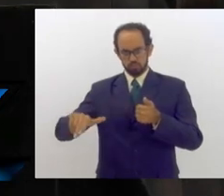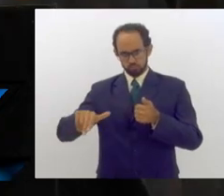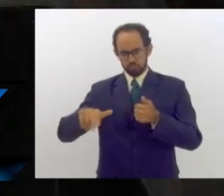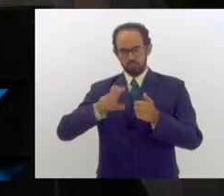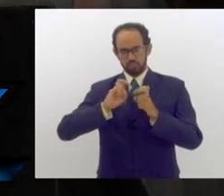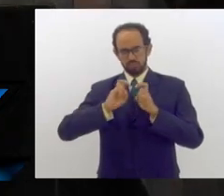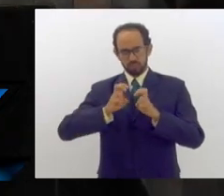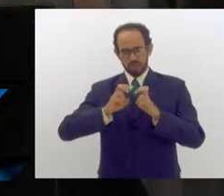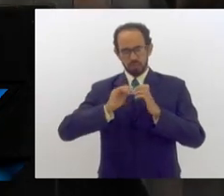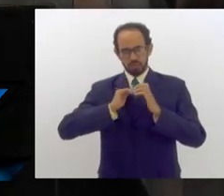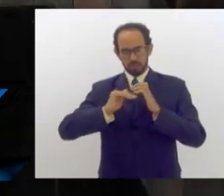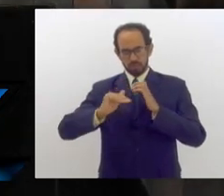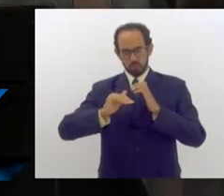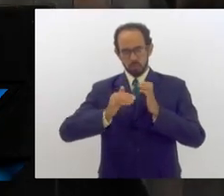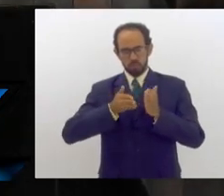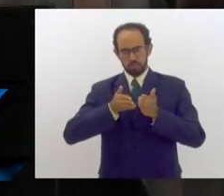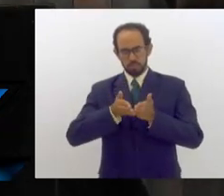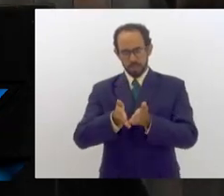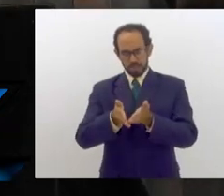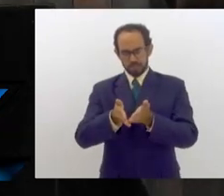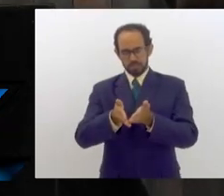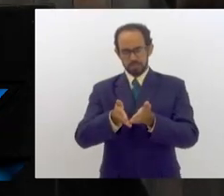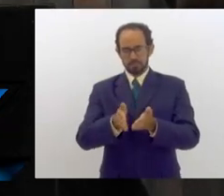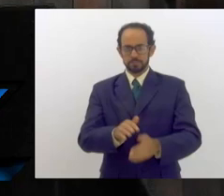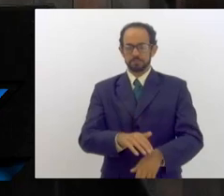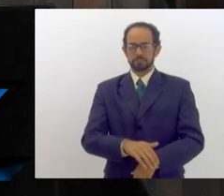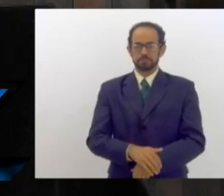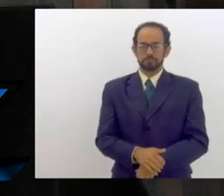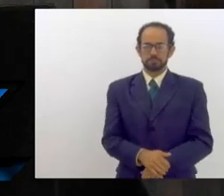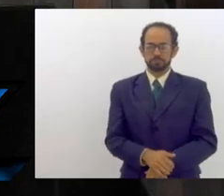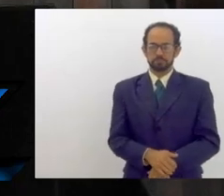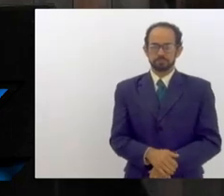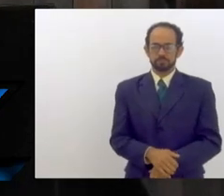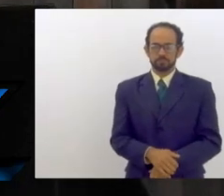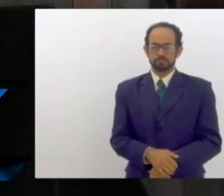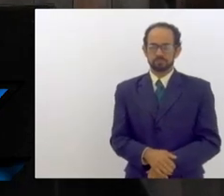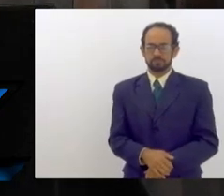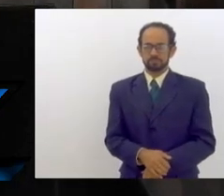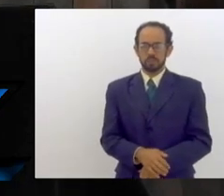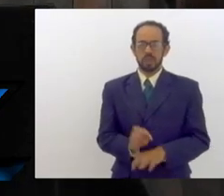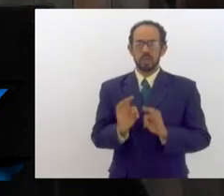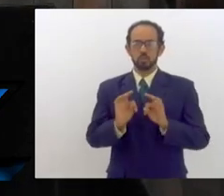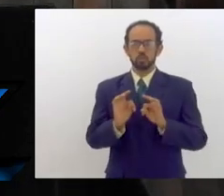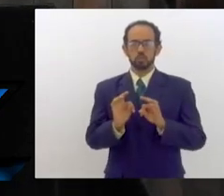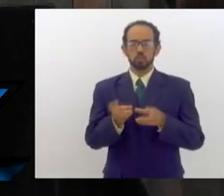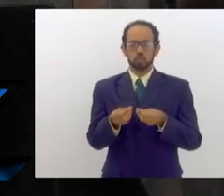metrô e barcas era tudo estatizado